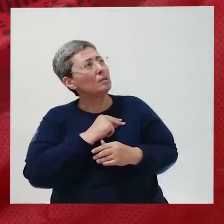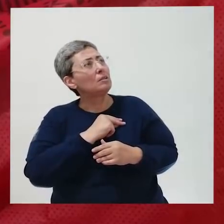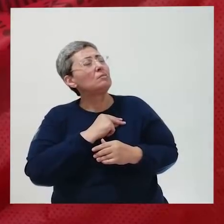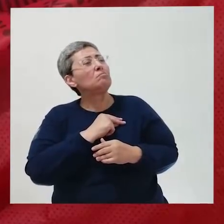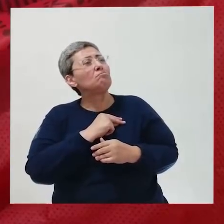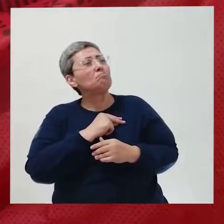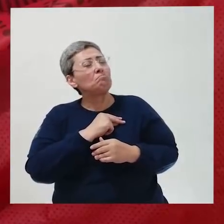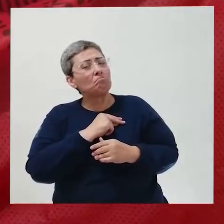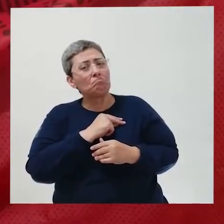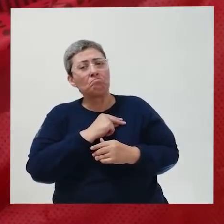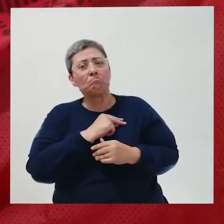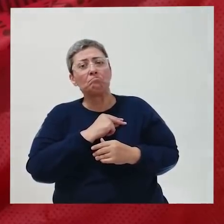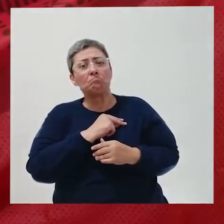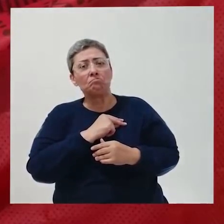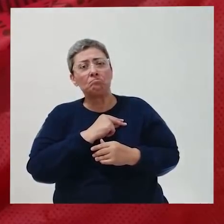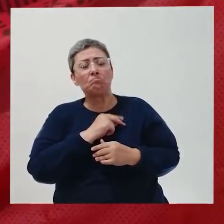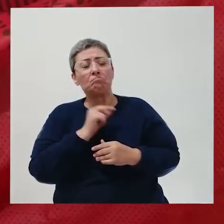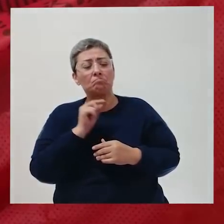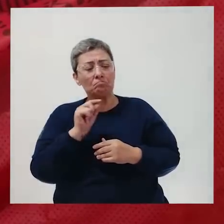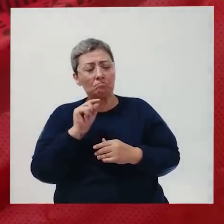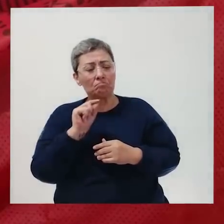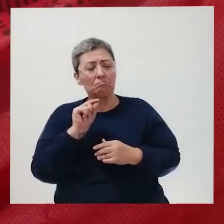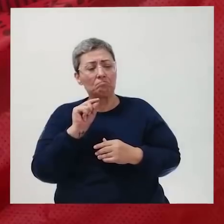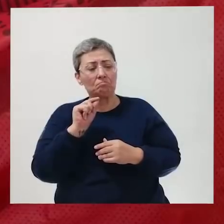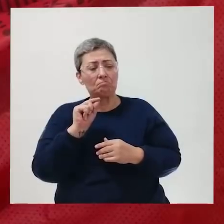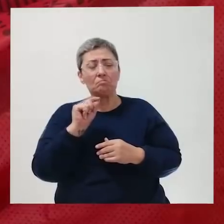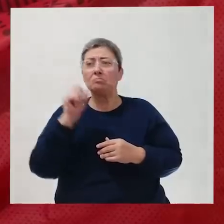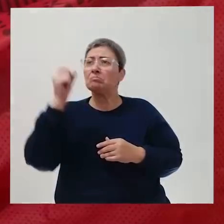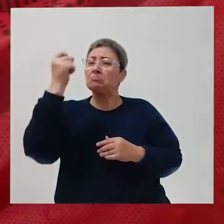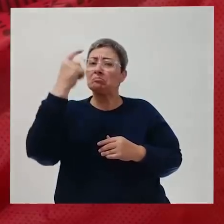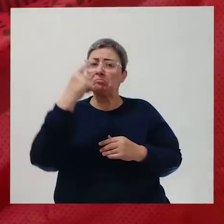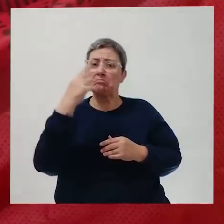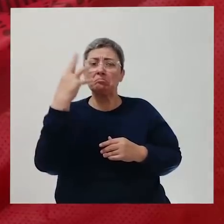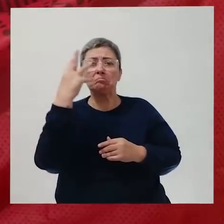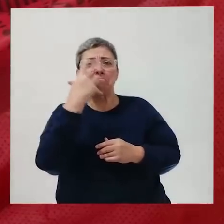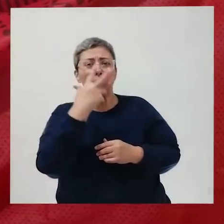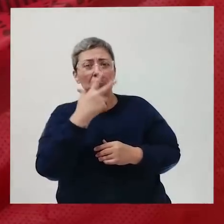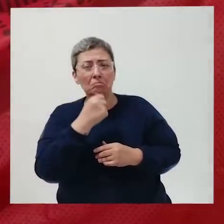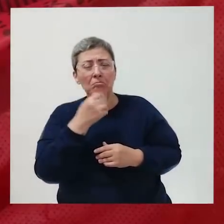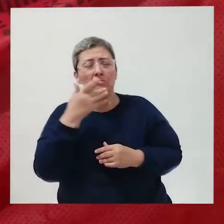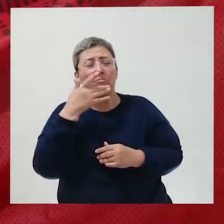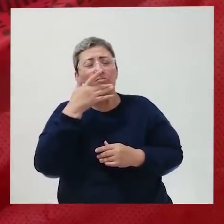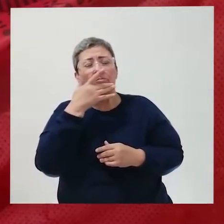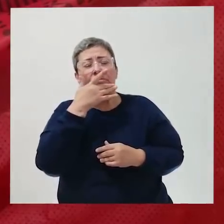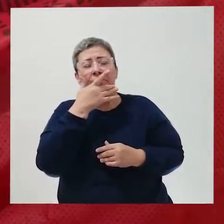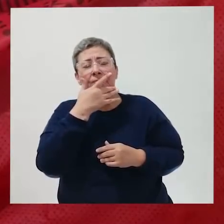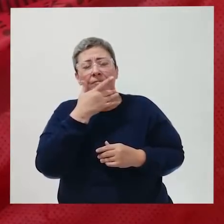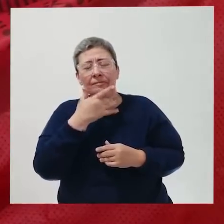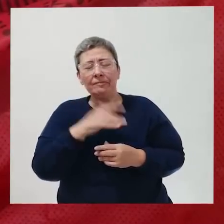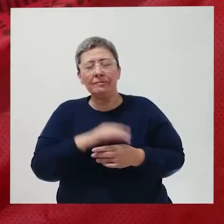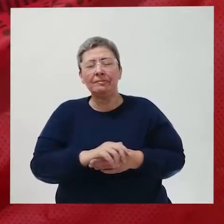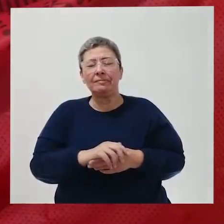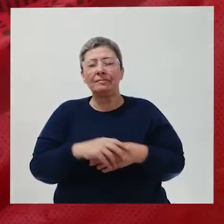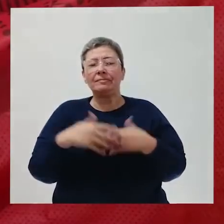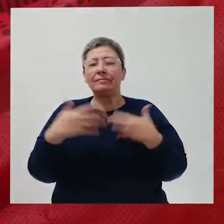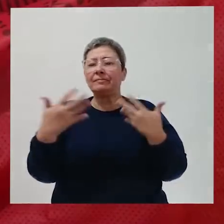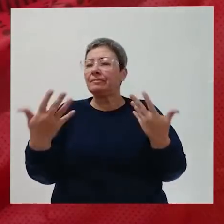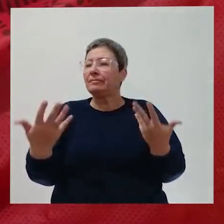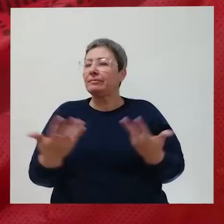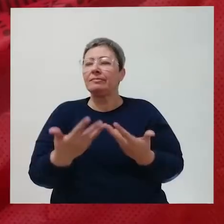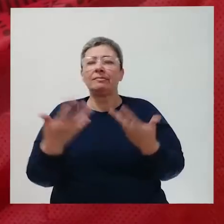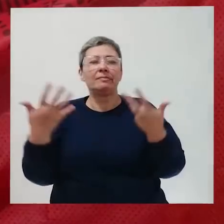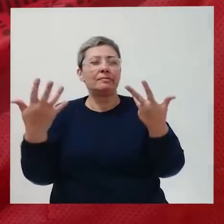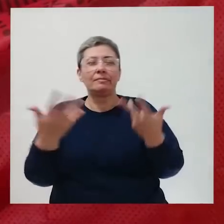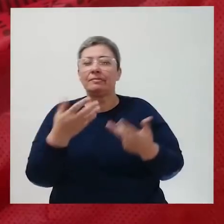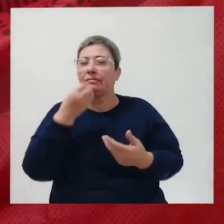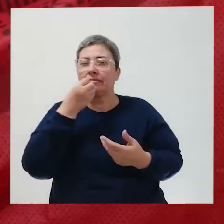nossa, que sol lindo e gostoso! Ai, como